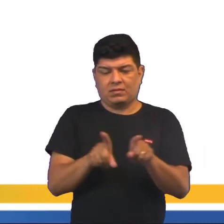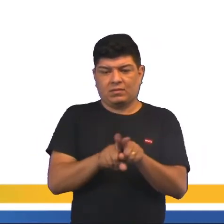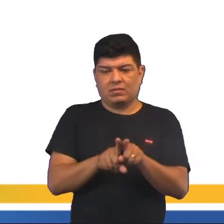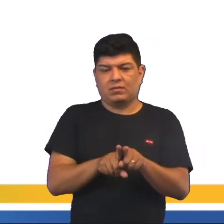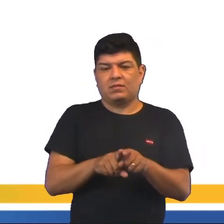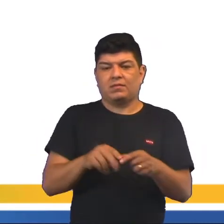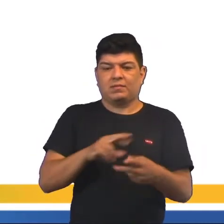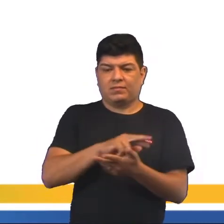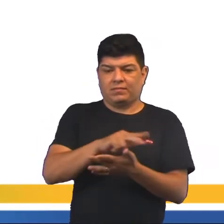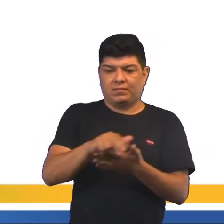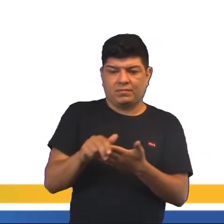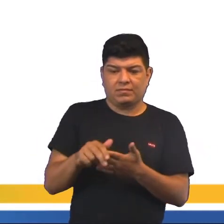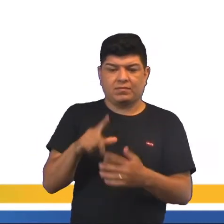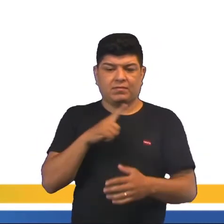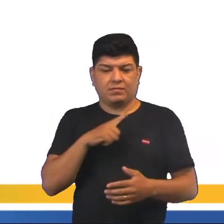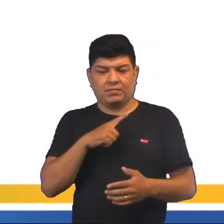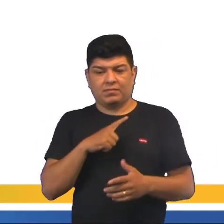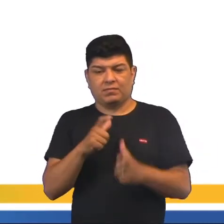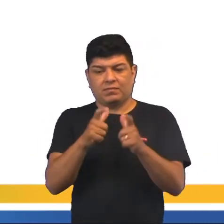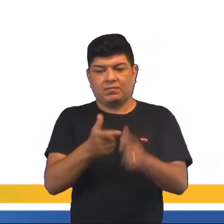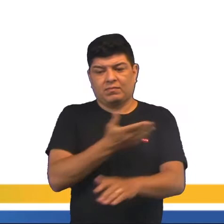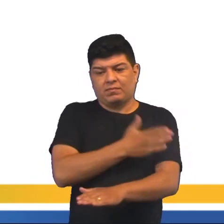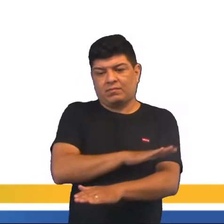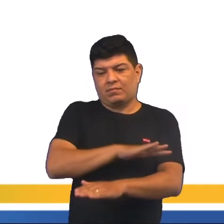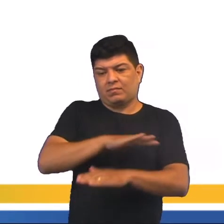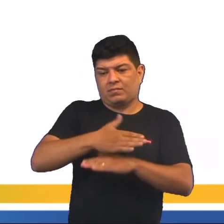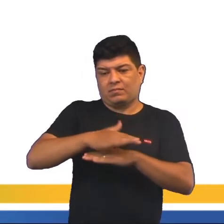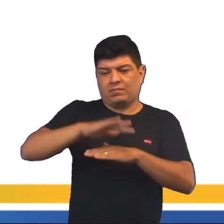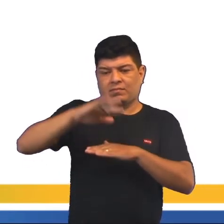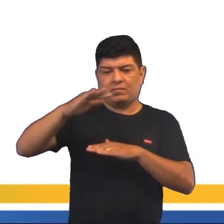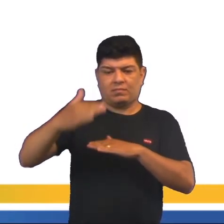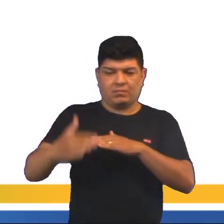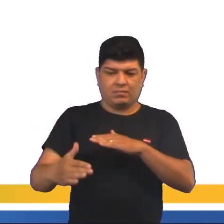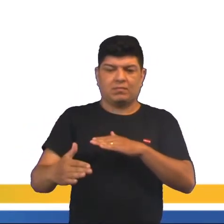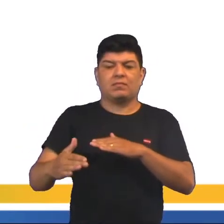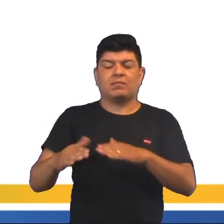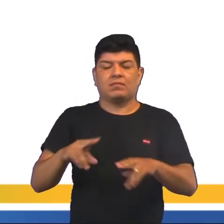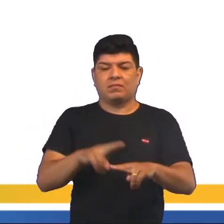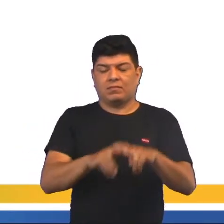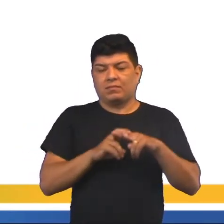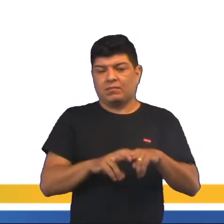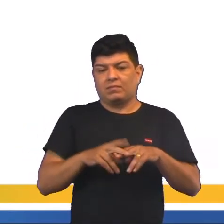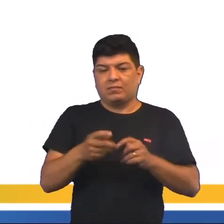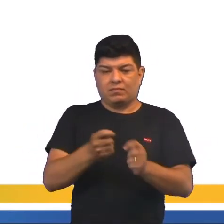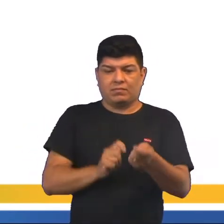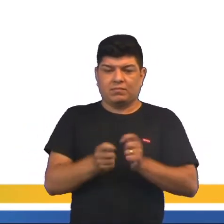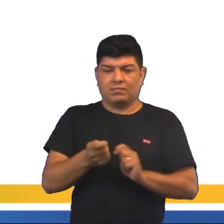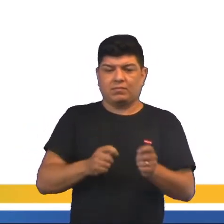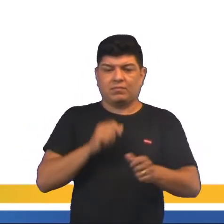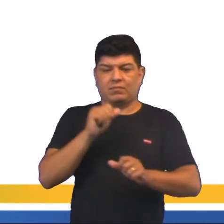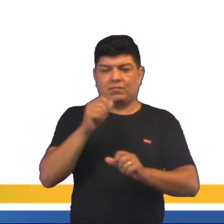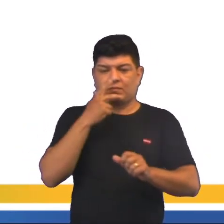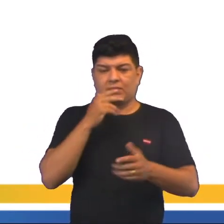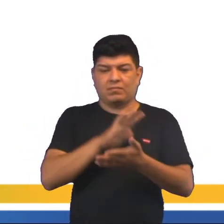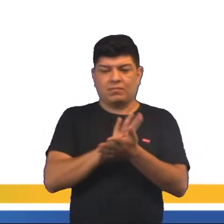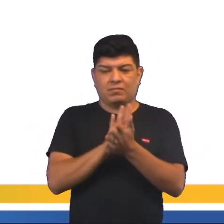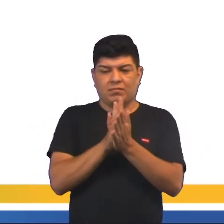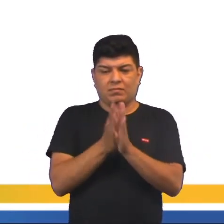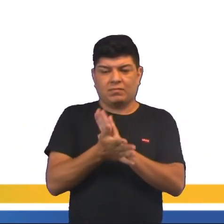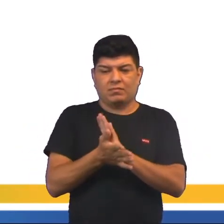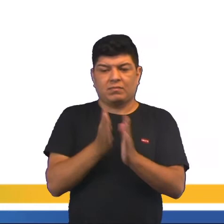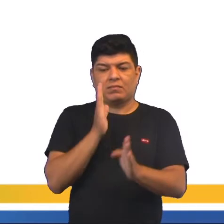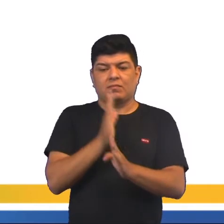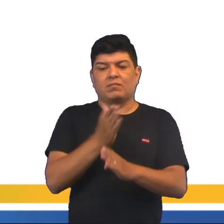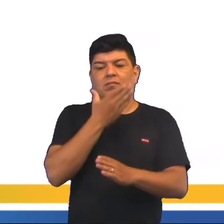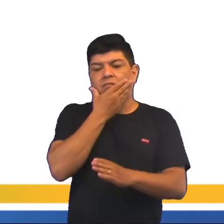do Espinhaço. Possui área de relevo planáltico com morros, né? Esse domínio sofreu grande degradação pela